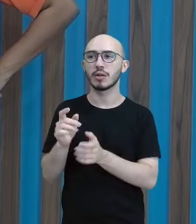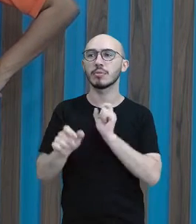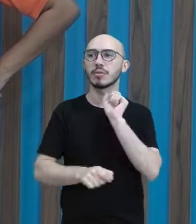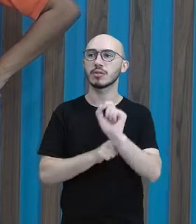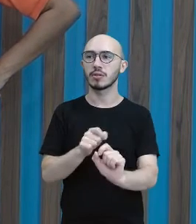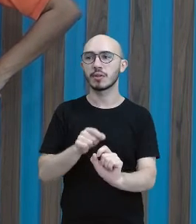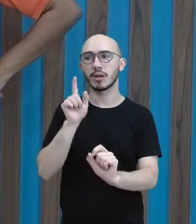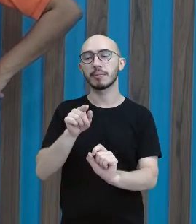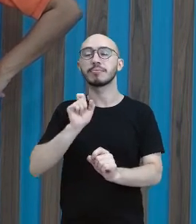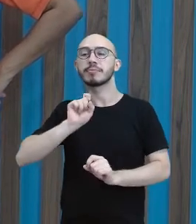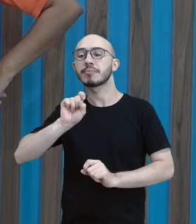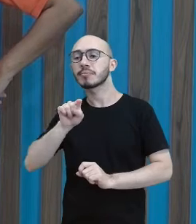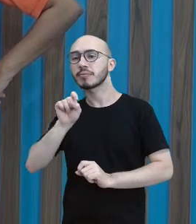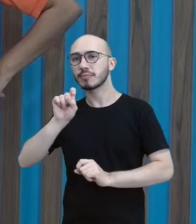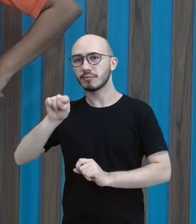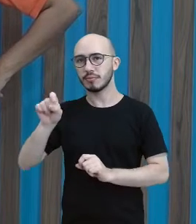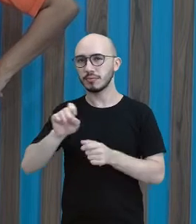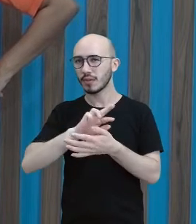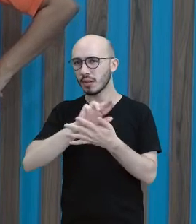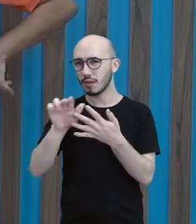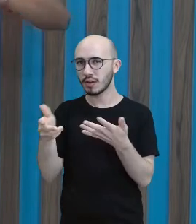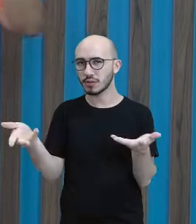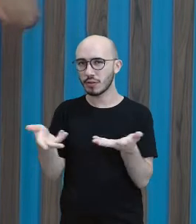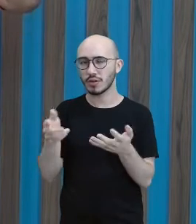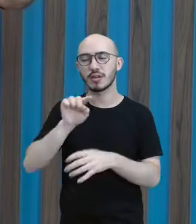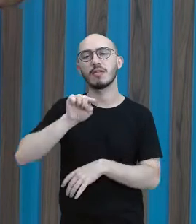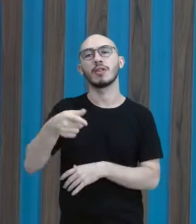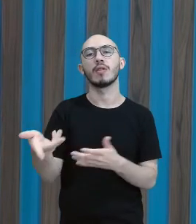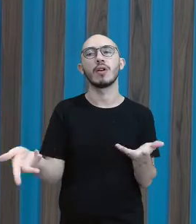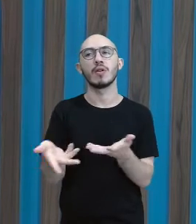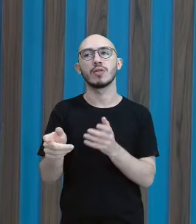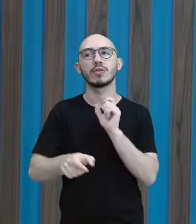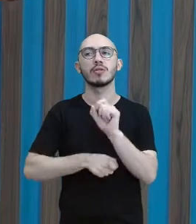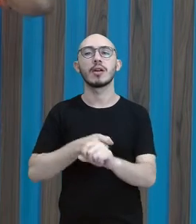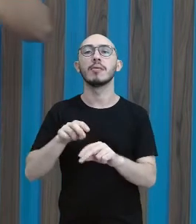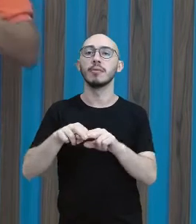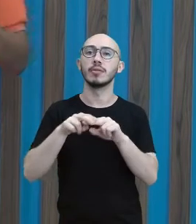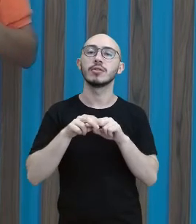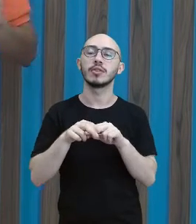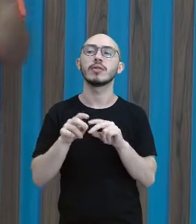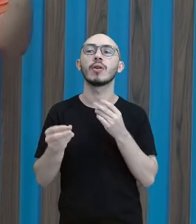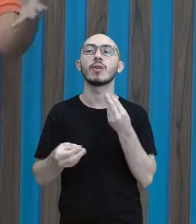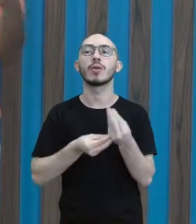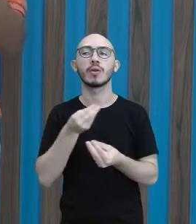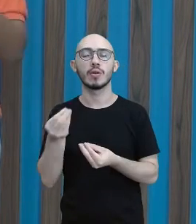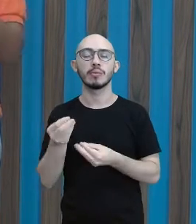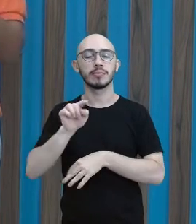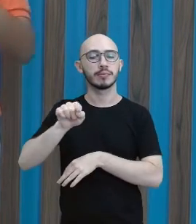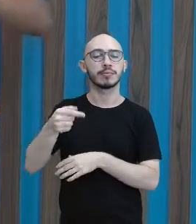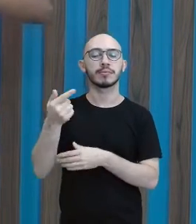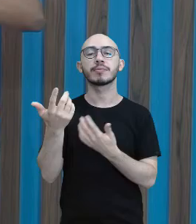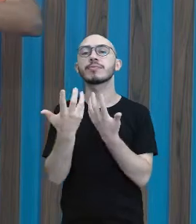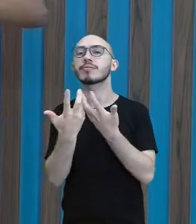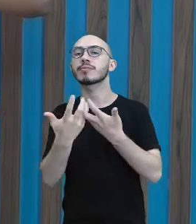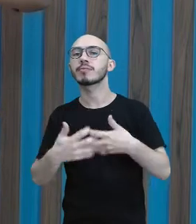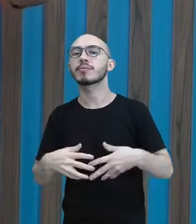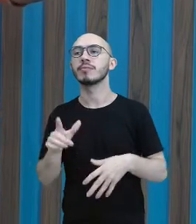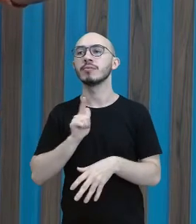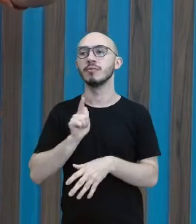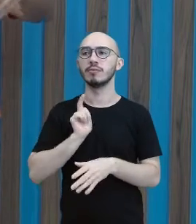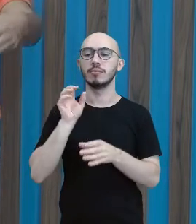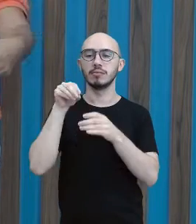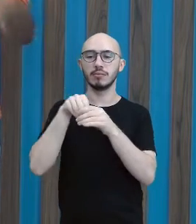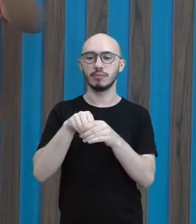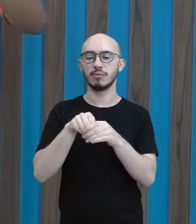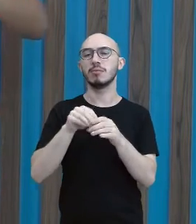e deixamos para ver a vírgula hoje. Por quê? Porque a gente vai ver a vírgula e como a vírgula funciona no mecanismo do